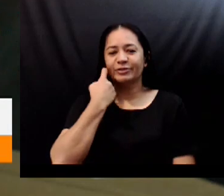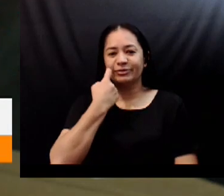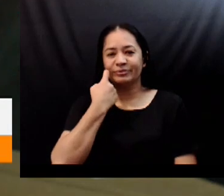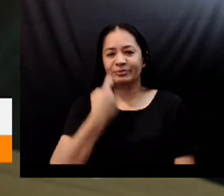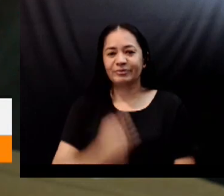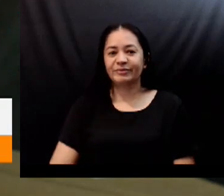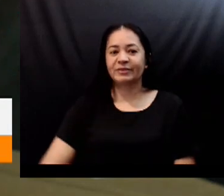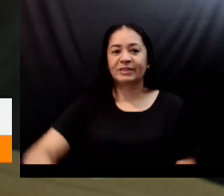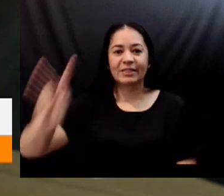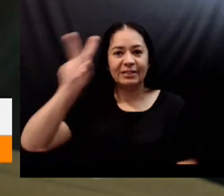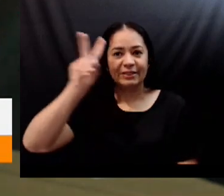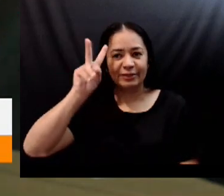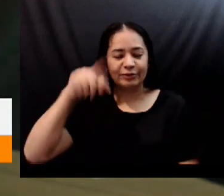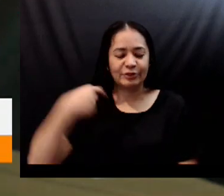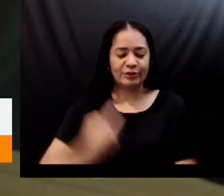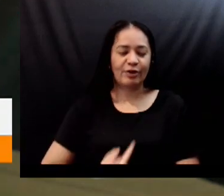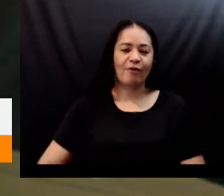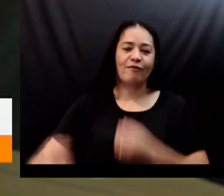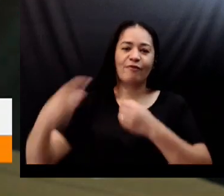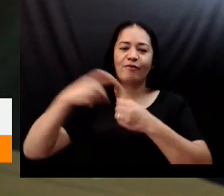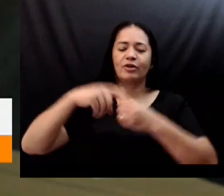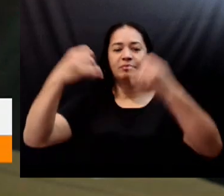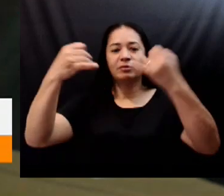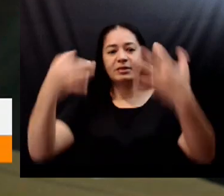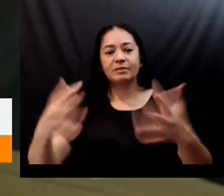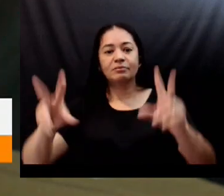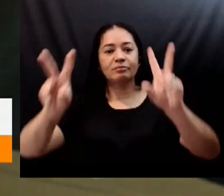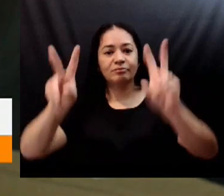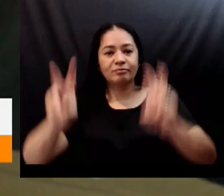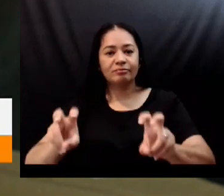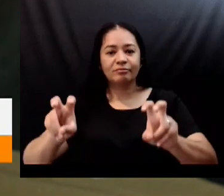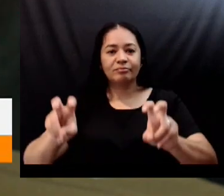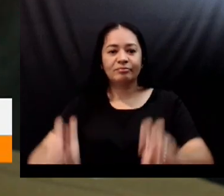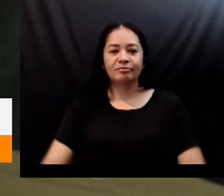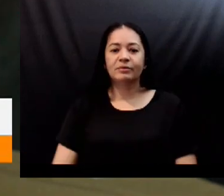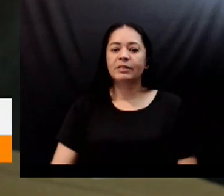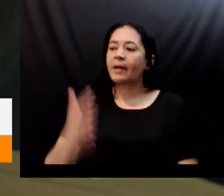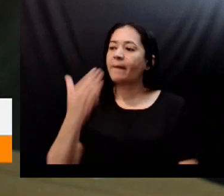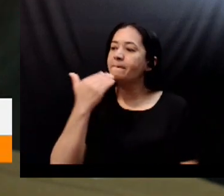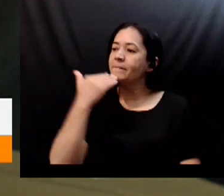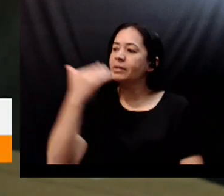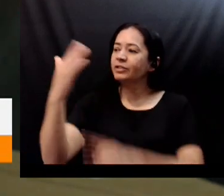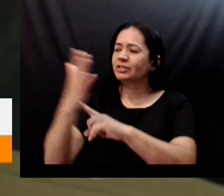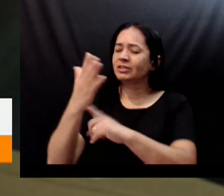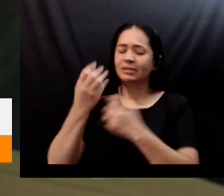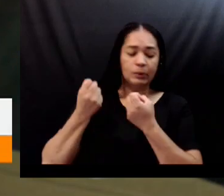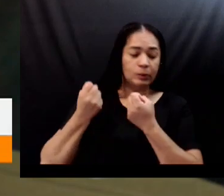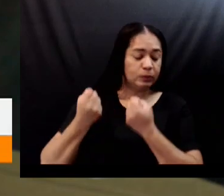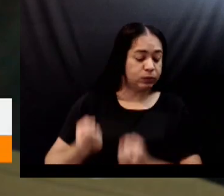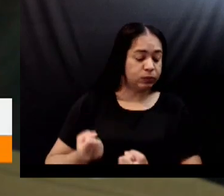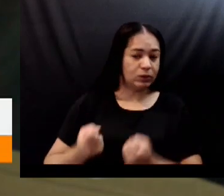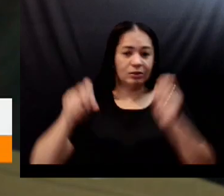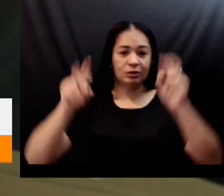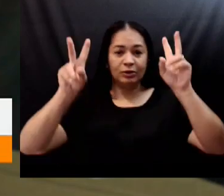volta para falar sobre o peso de pedir ajuda. Olha só, um assunto ligado no outro,